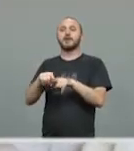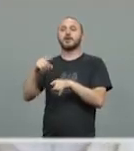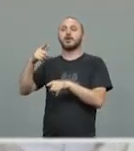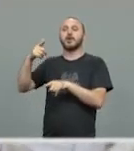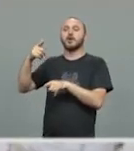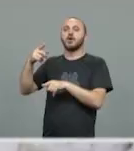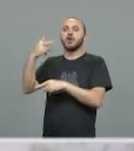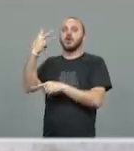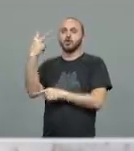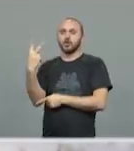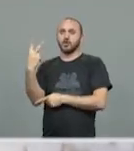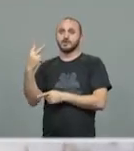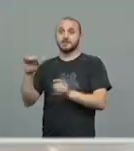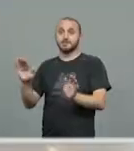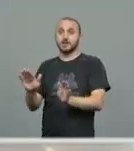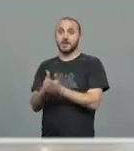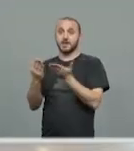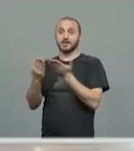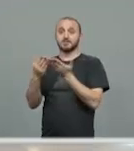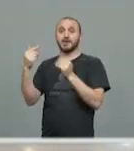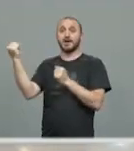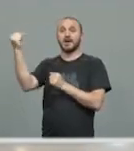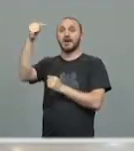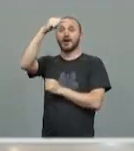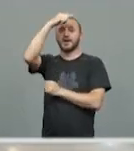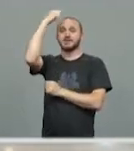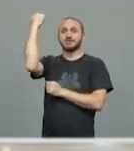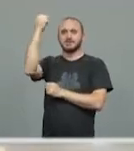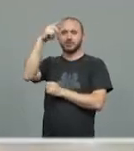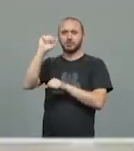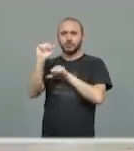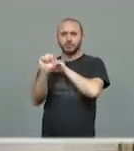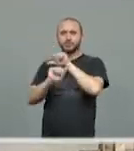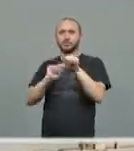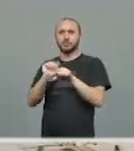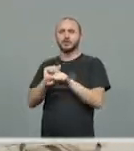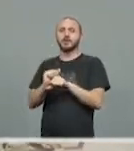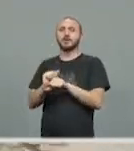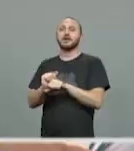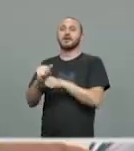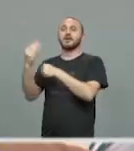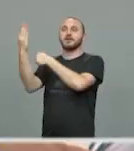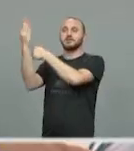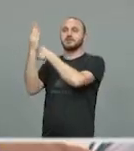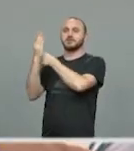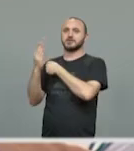intercessores. Então, qual o papel dos santos na nossa vida?